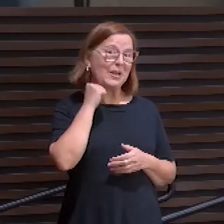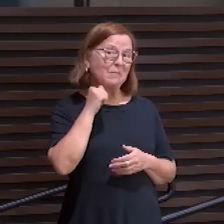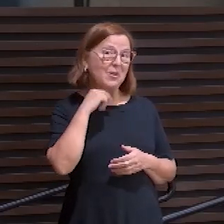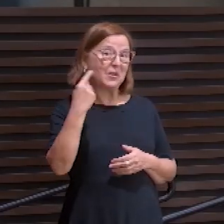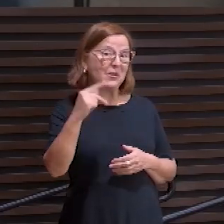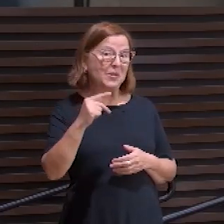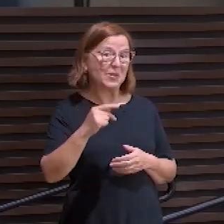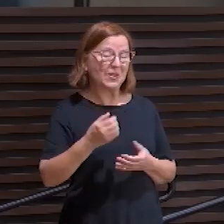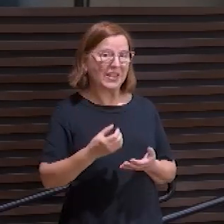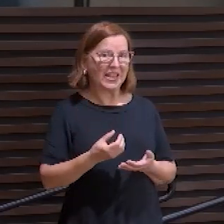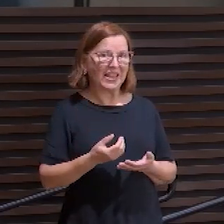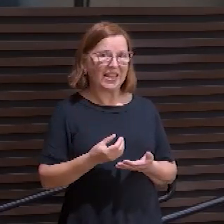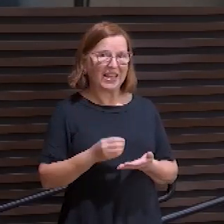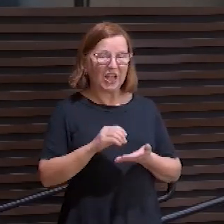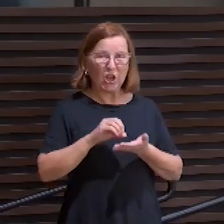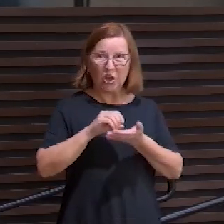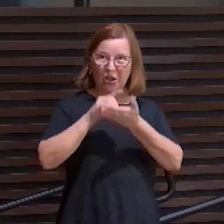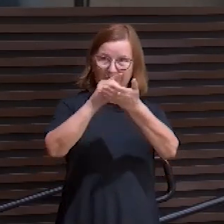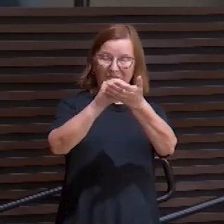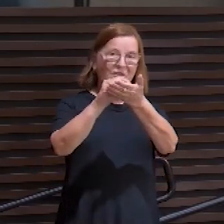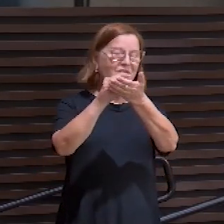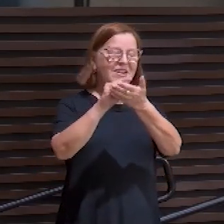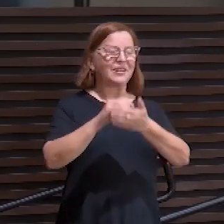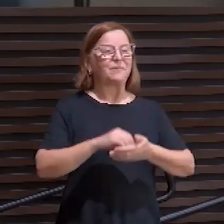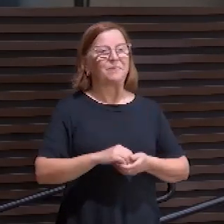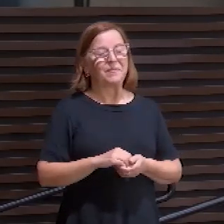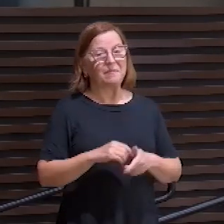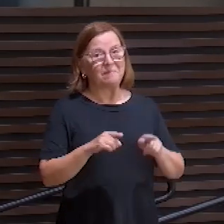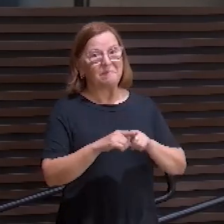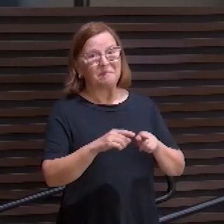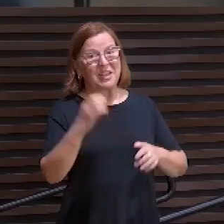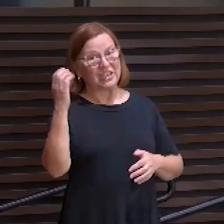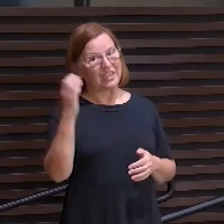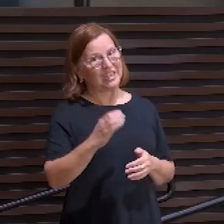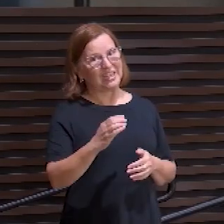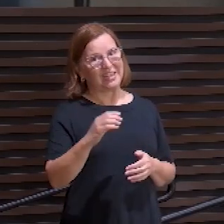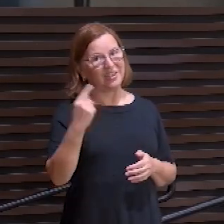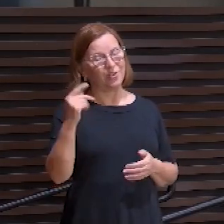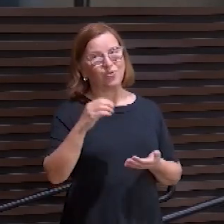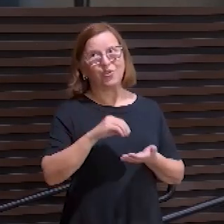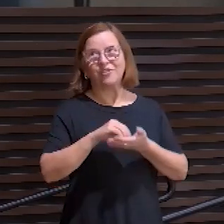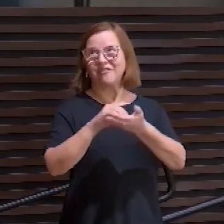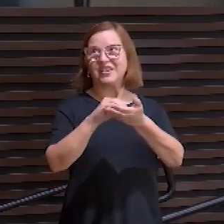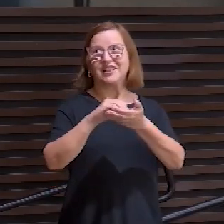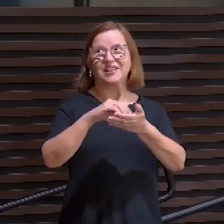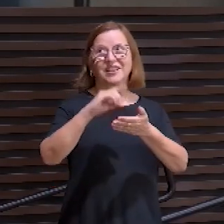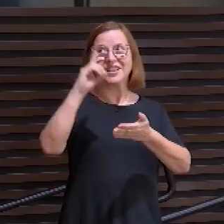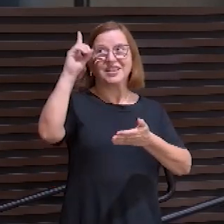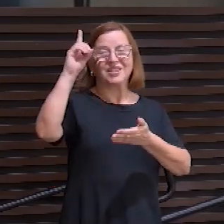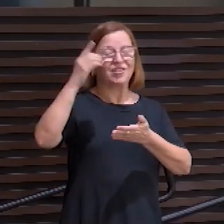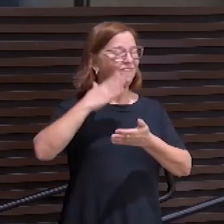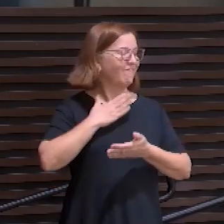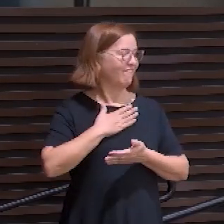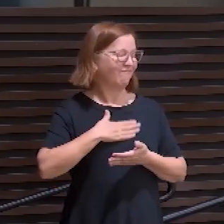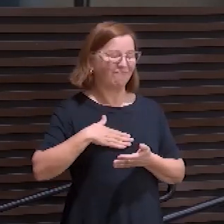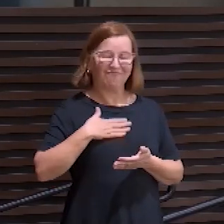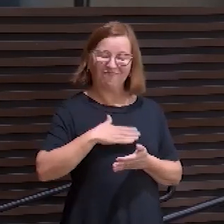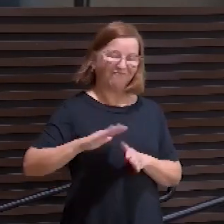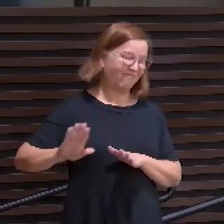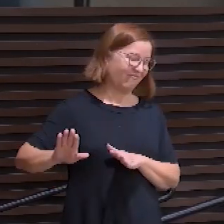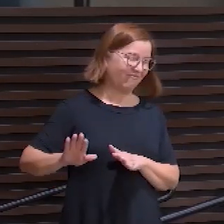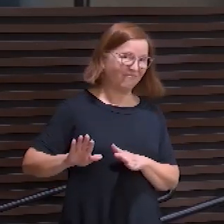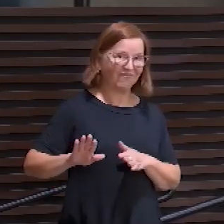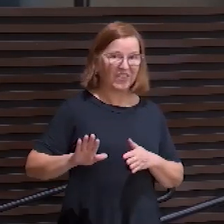Ao passo que de Caim e da sua oferta não se agradou. E irou-se, pois, sobremaneira